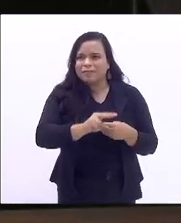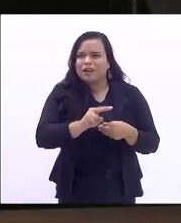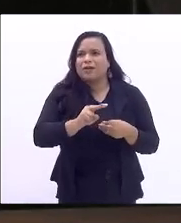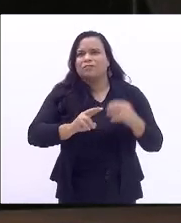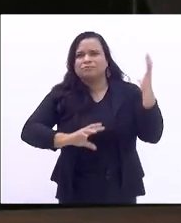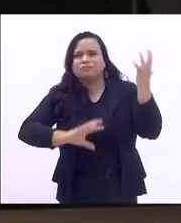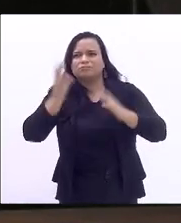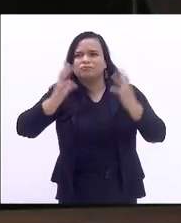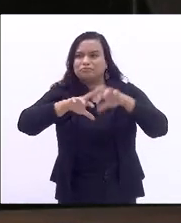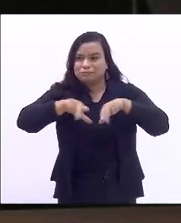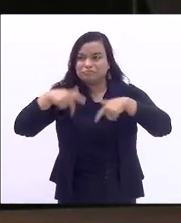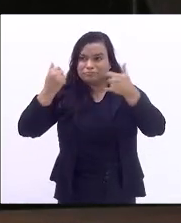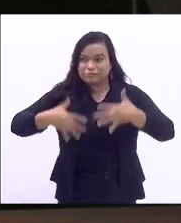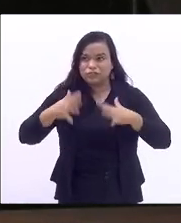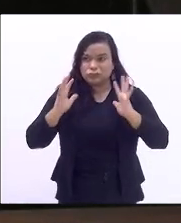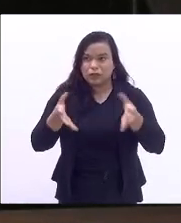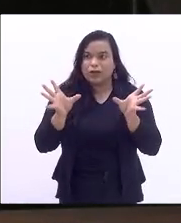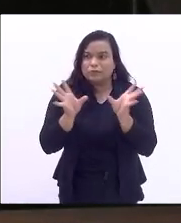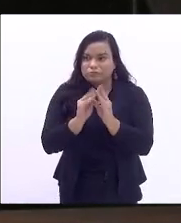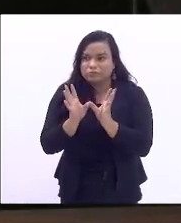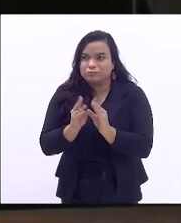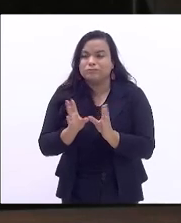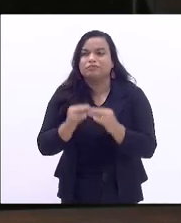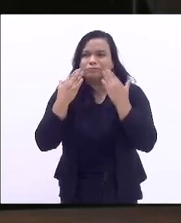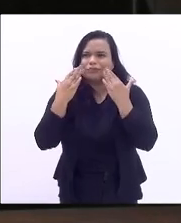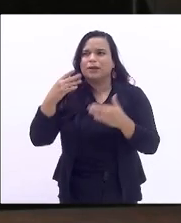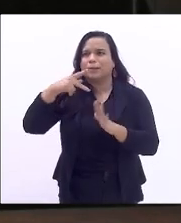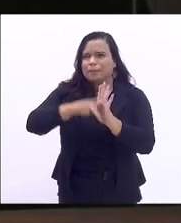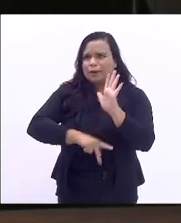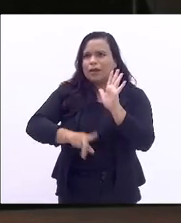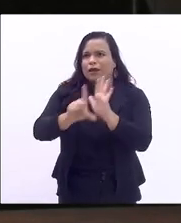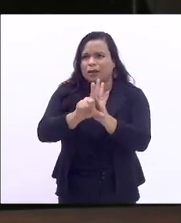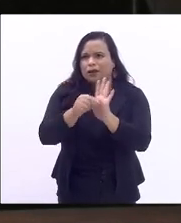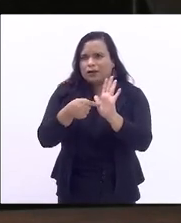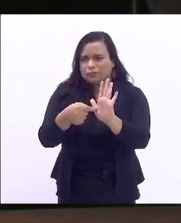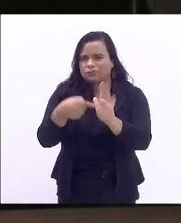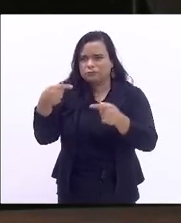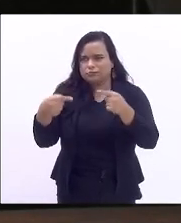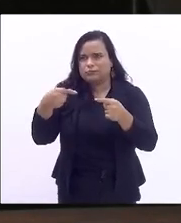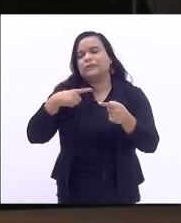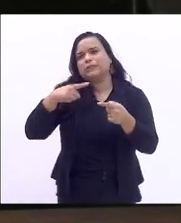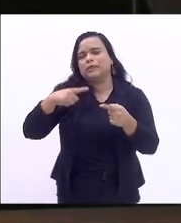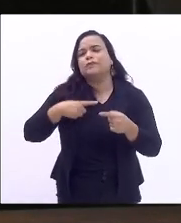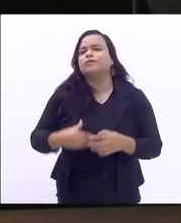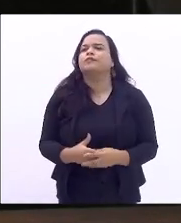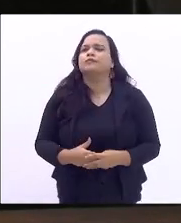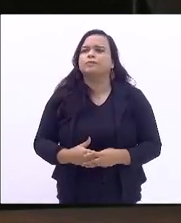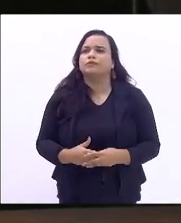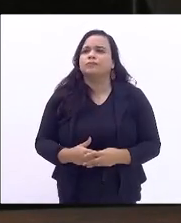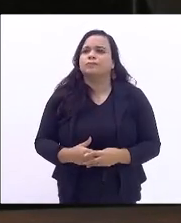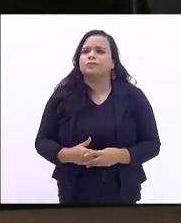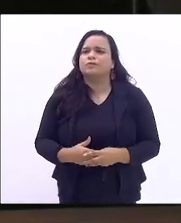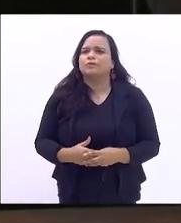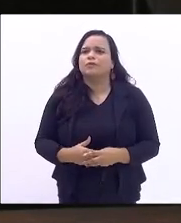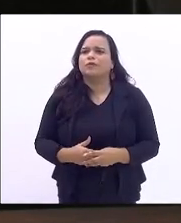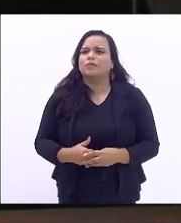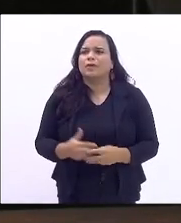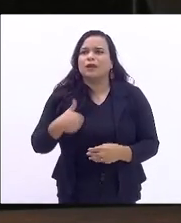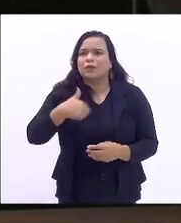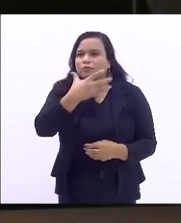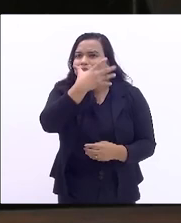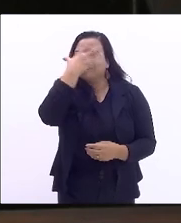esses casos mencionados apresentados pelo PL em questão e eu não poderia